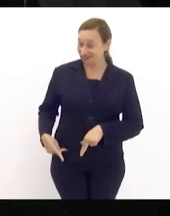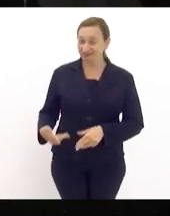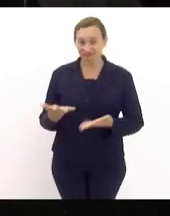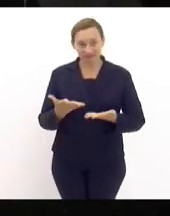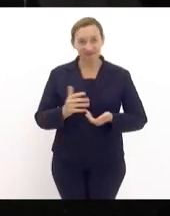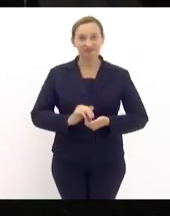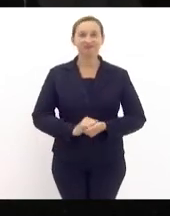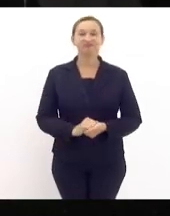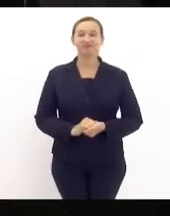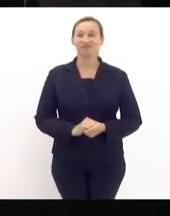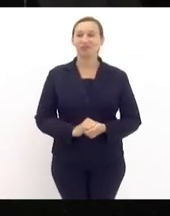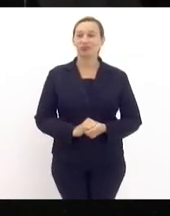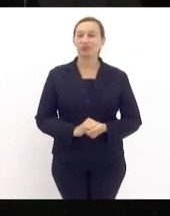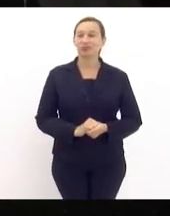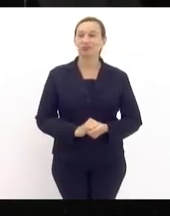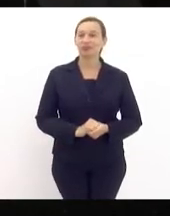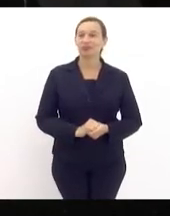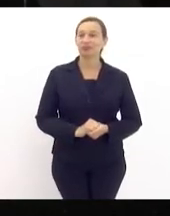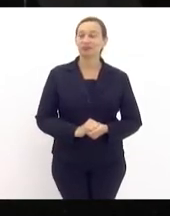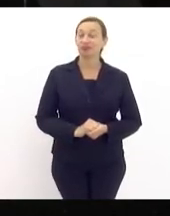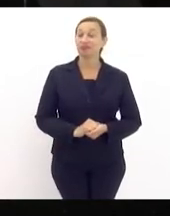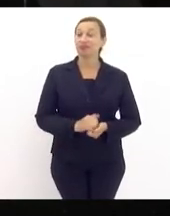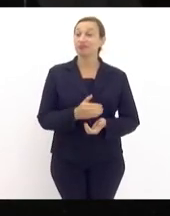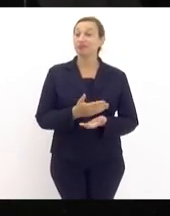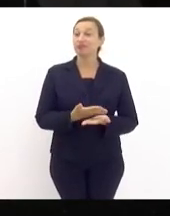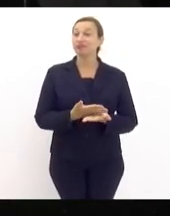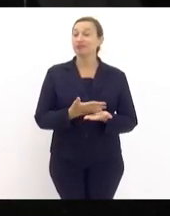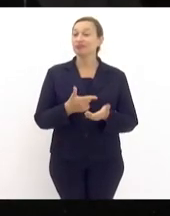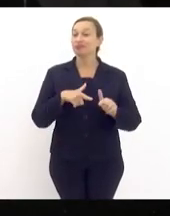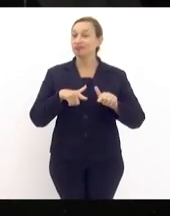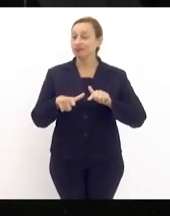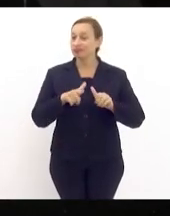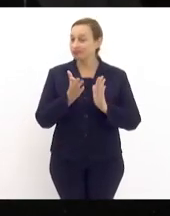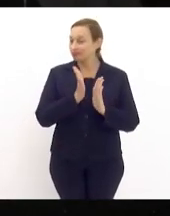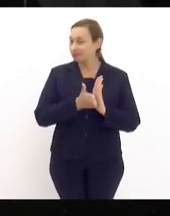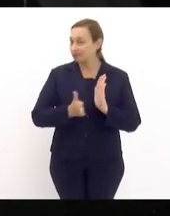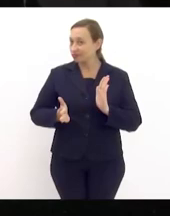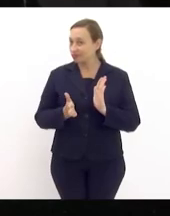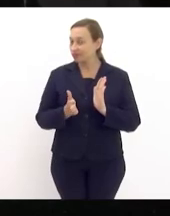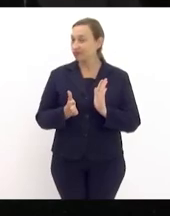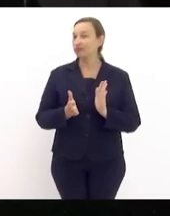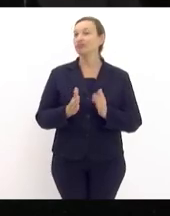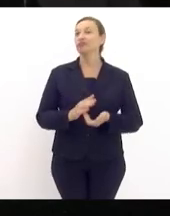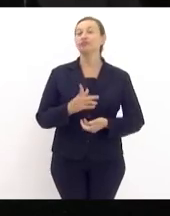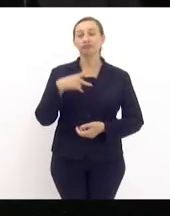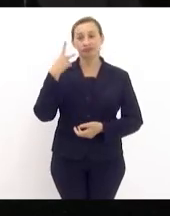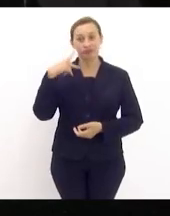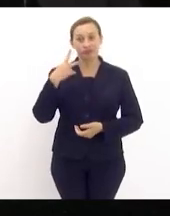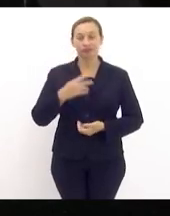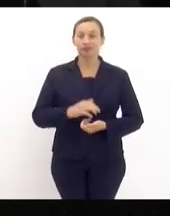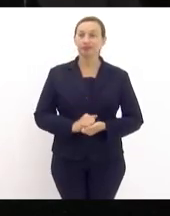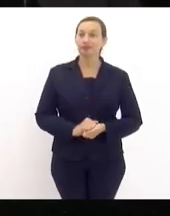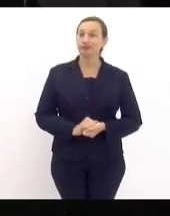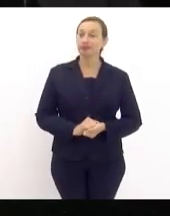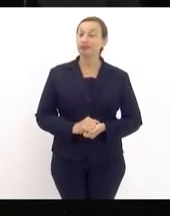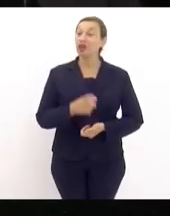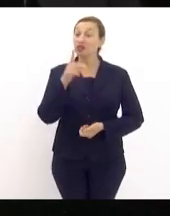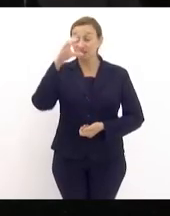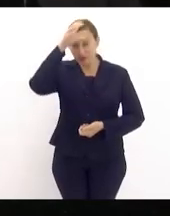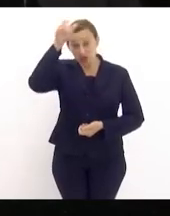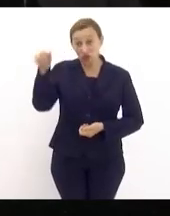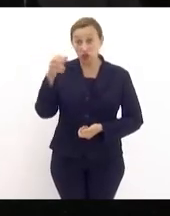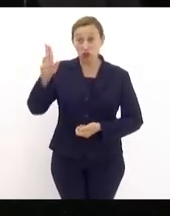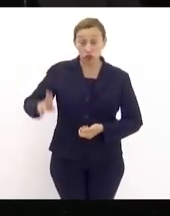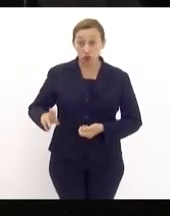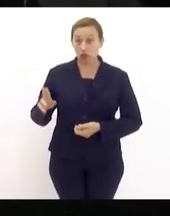cadeira, presidindo os trabalhos da ordem desse parlamento. Tia Ju, o que me faz